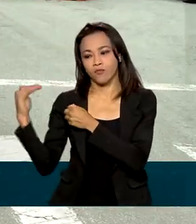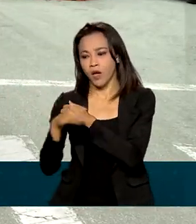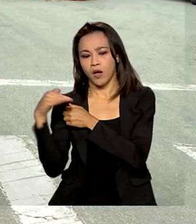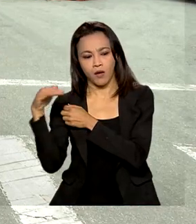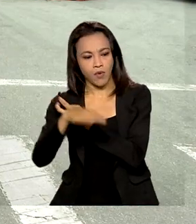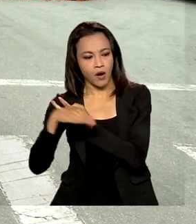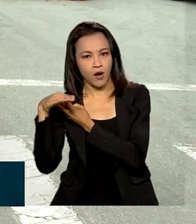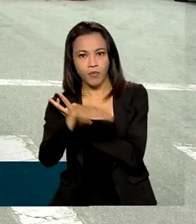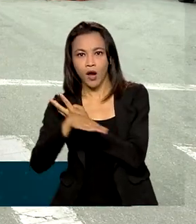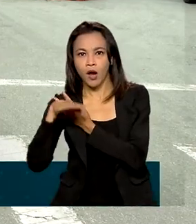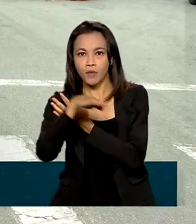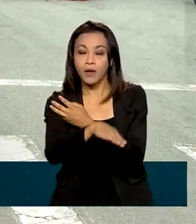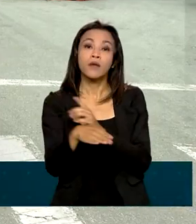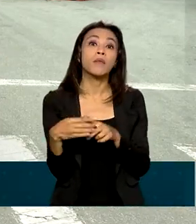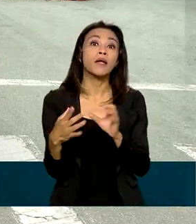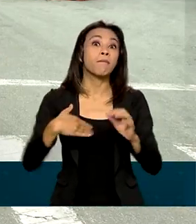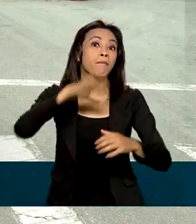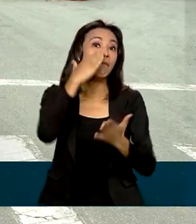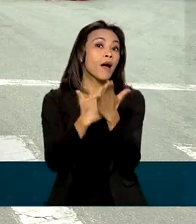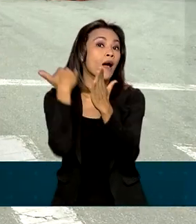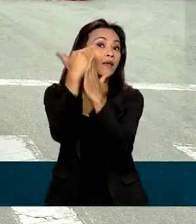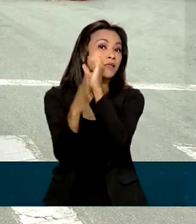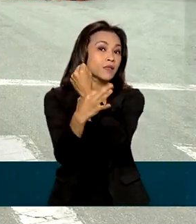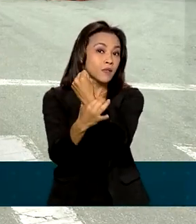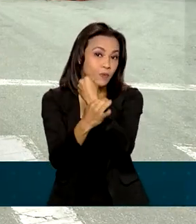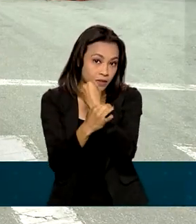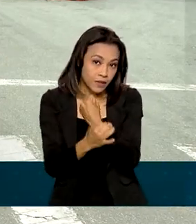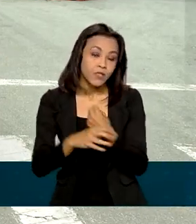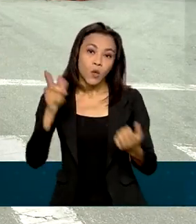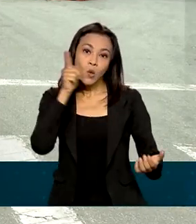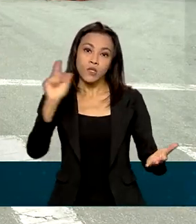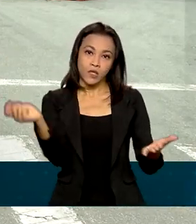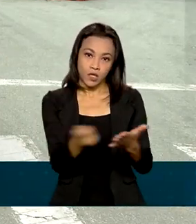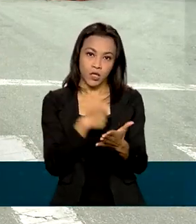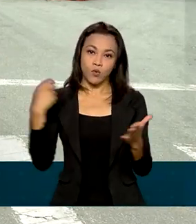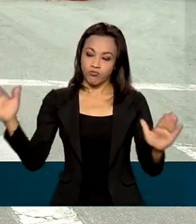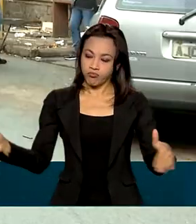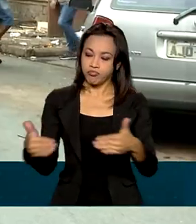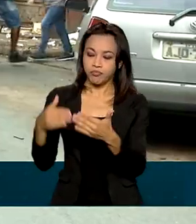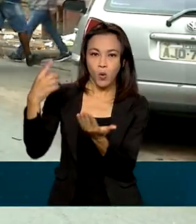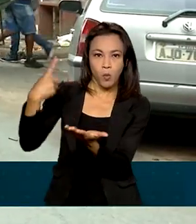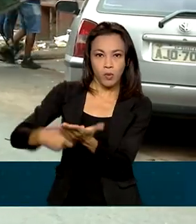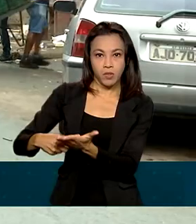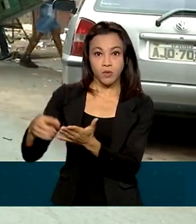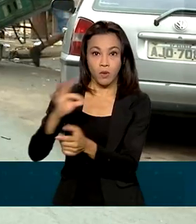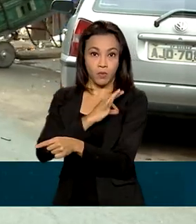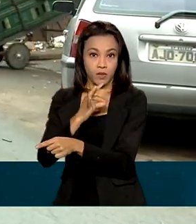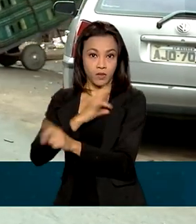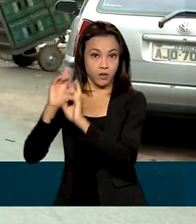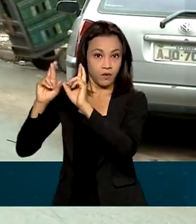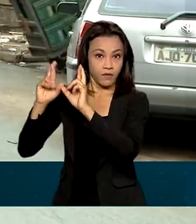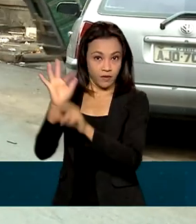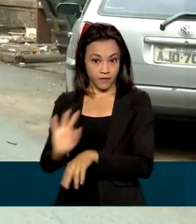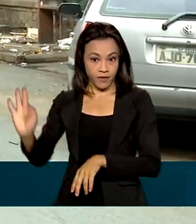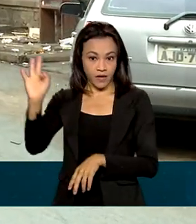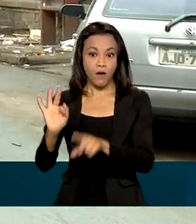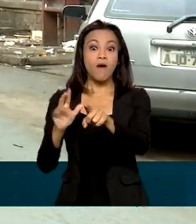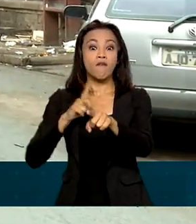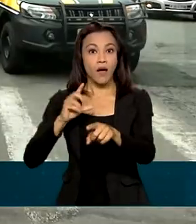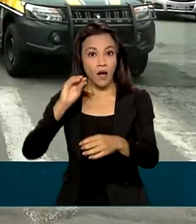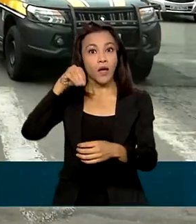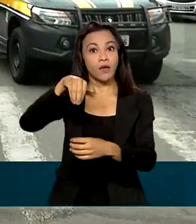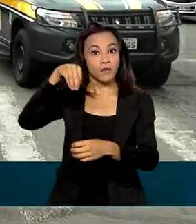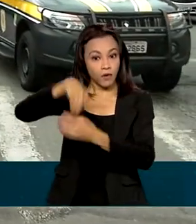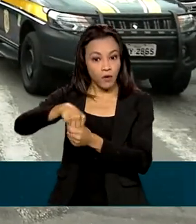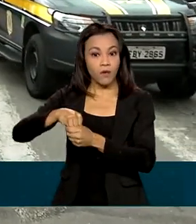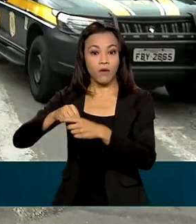para aumentar a segurança, a CEAGESP fechou um acordo com a Polícia Rodoviária Federal. Serão instaladas câmeras inteligentes